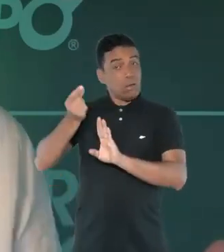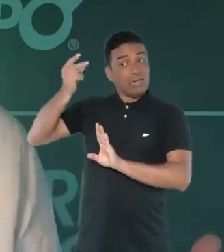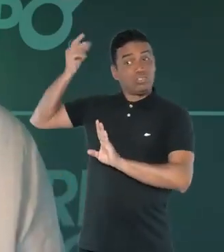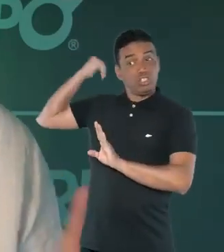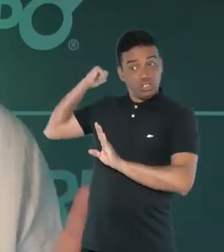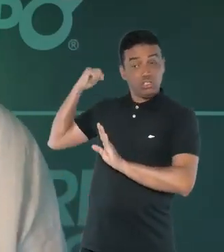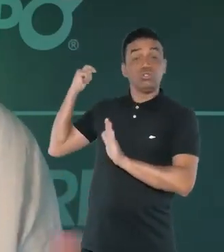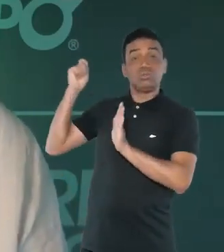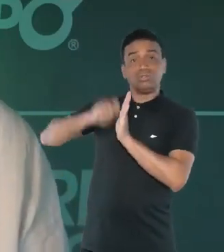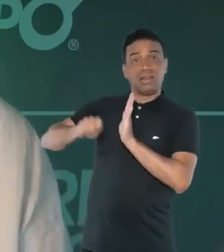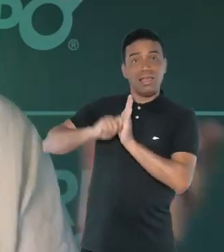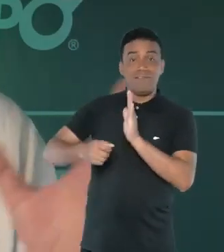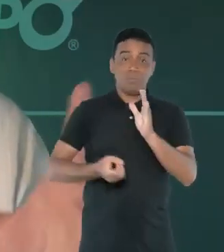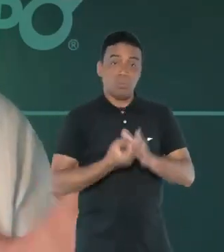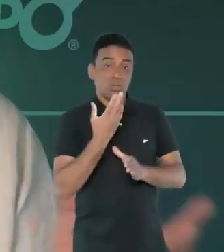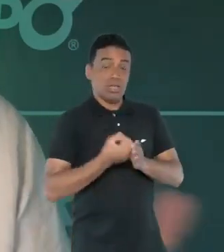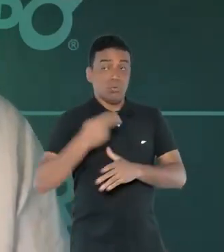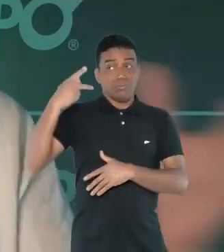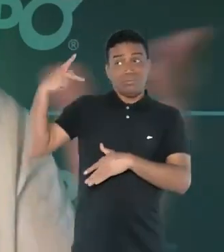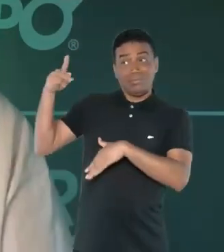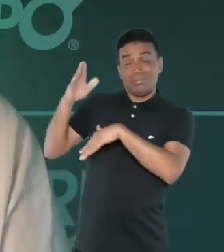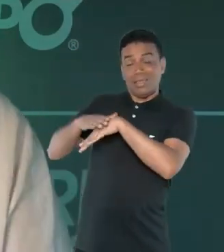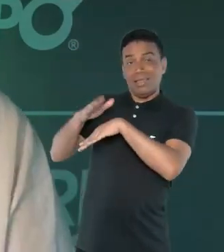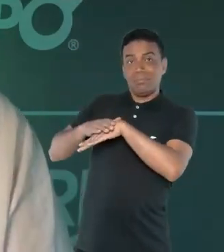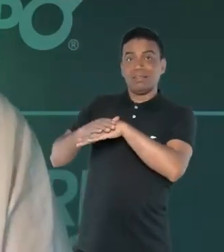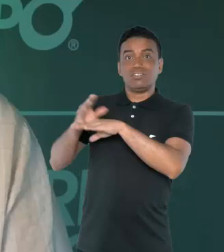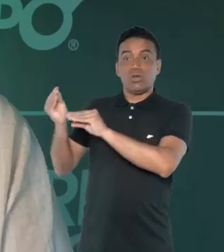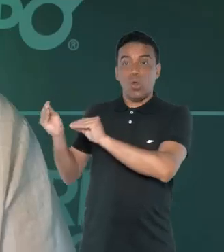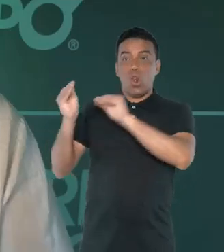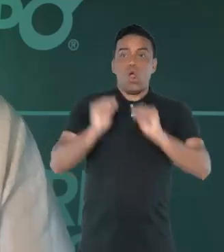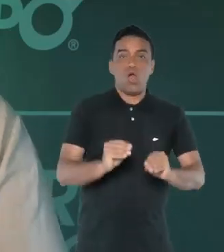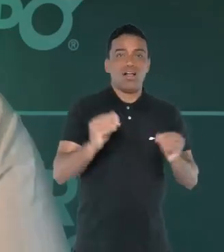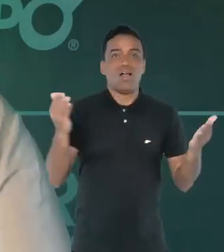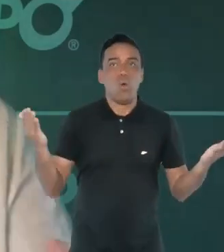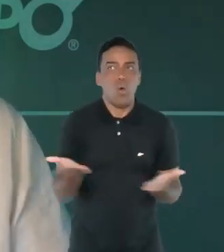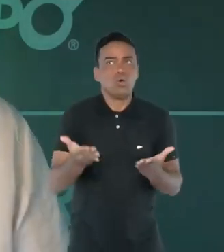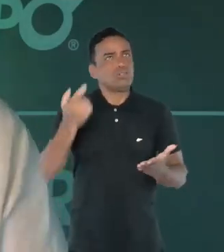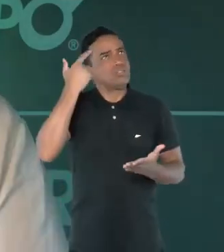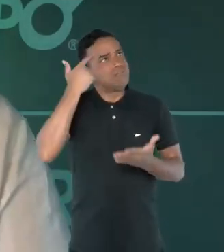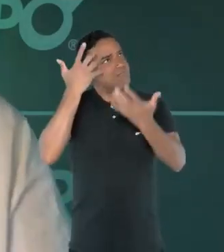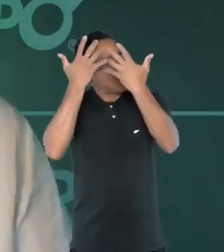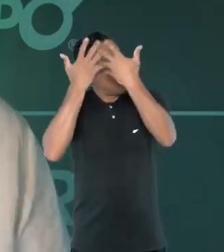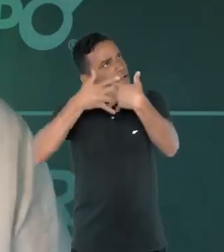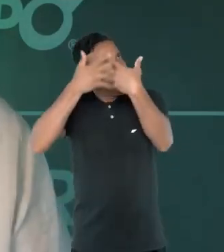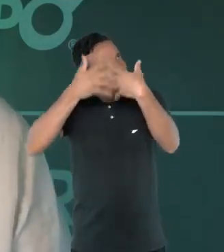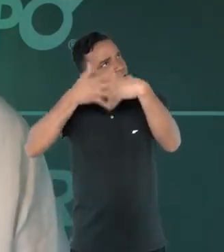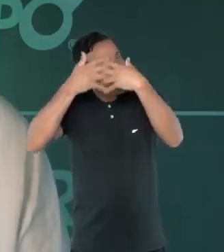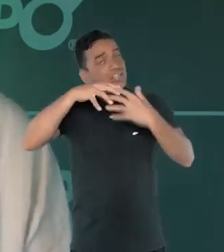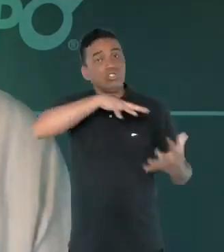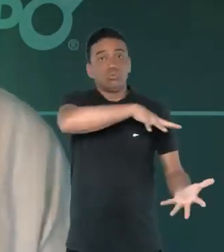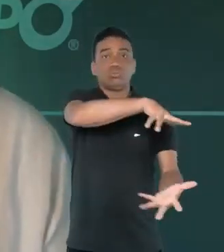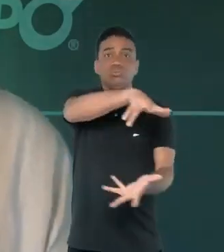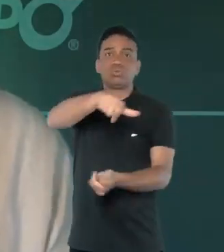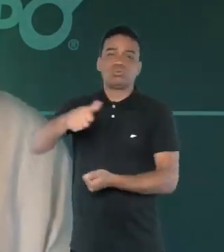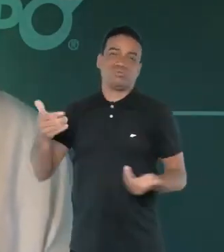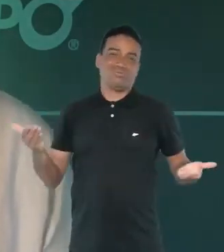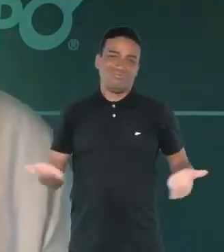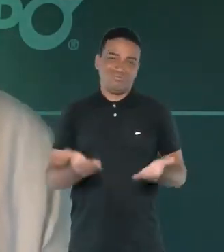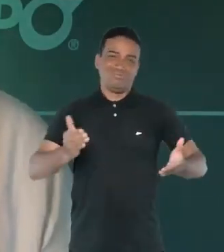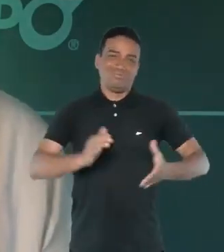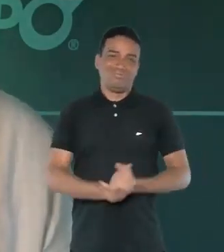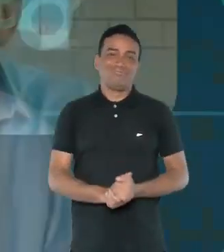ele produz, mas você traz para a atualidade para pensar esse mundo que a gente vive